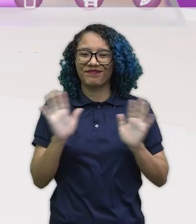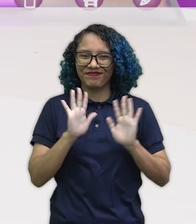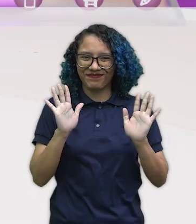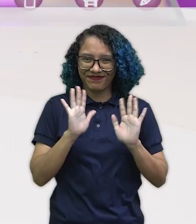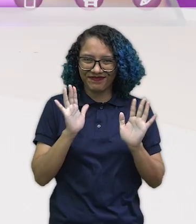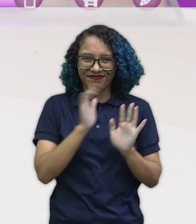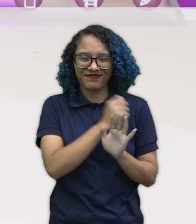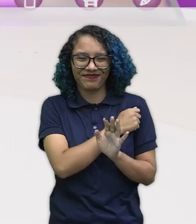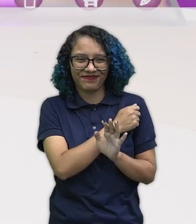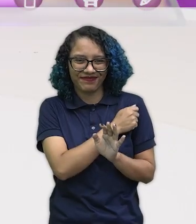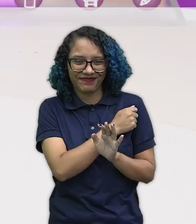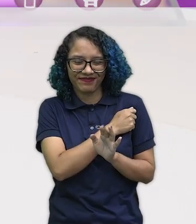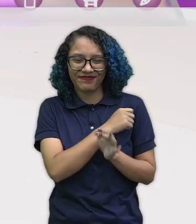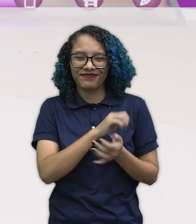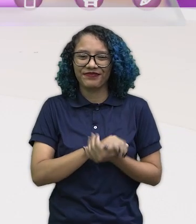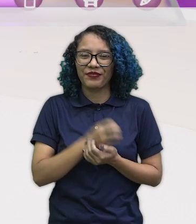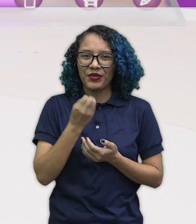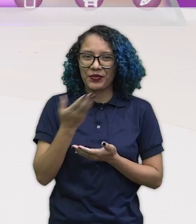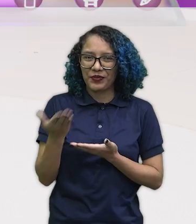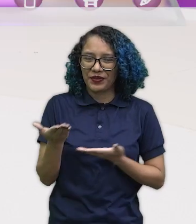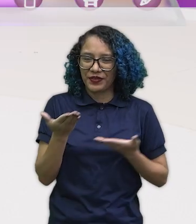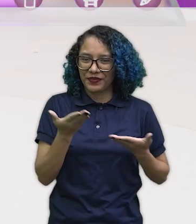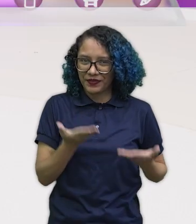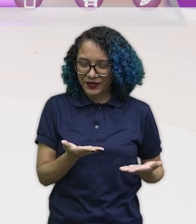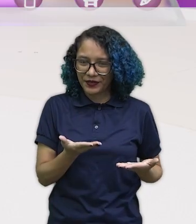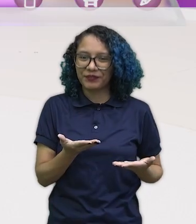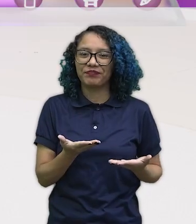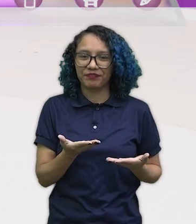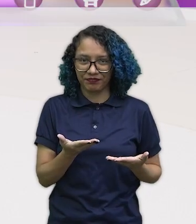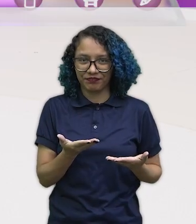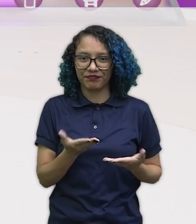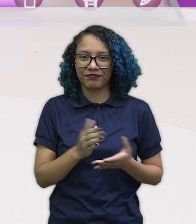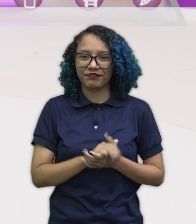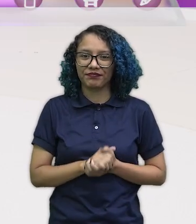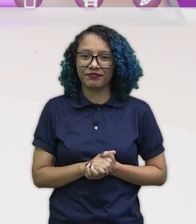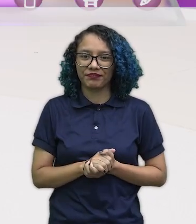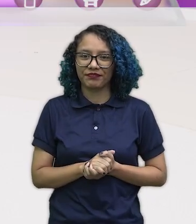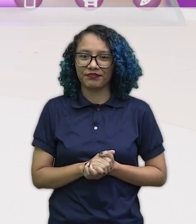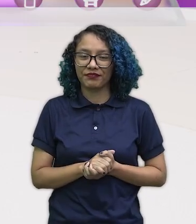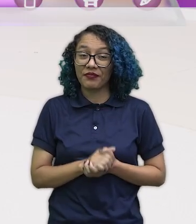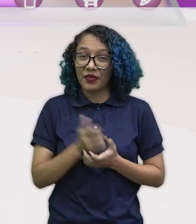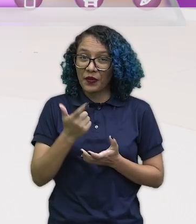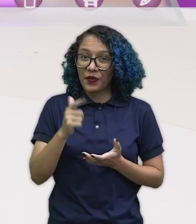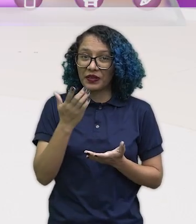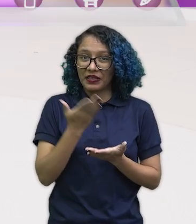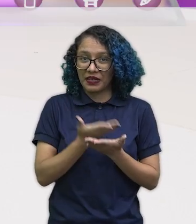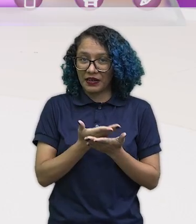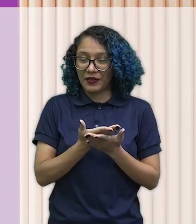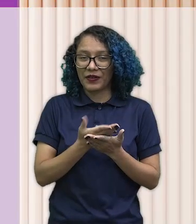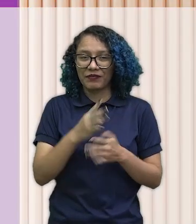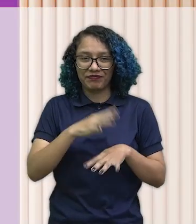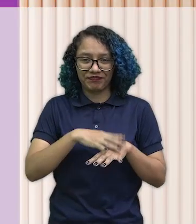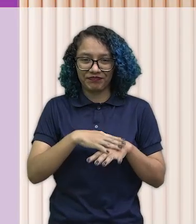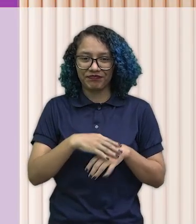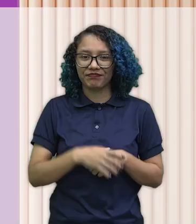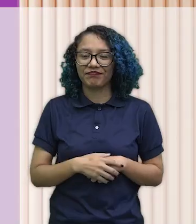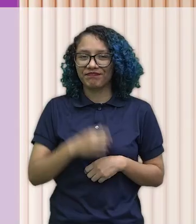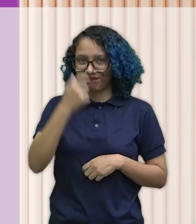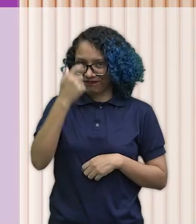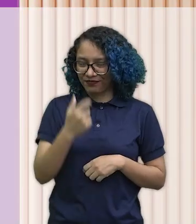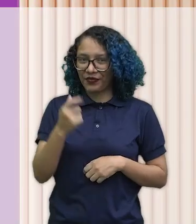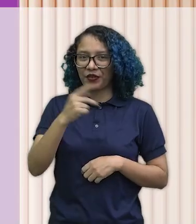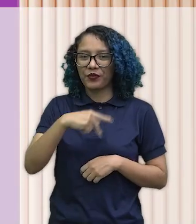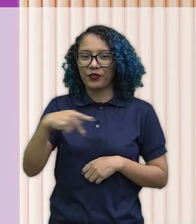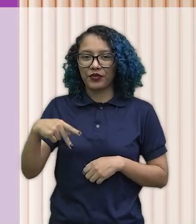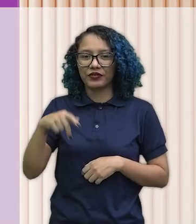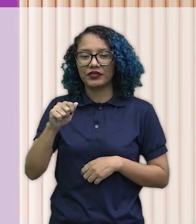Olá, meus queridos alunos e alunas. Sejam todos muito bem-vindos, muito bem-vindas para mais uma aula de matemática. Aqui,